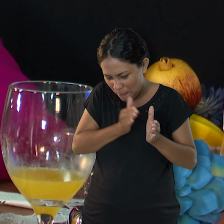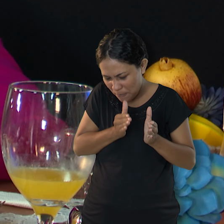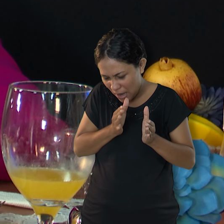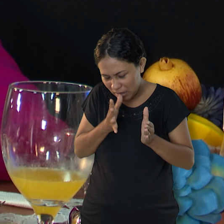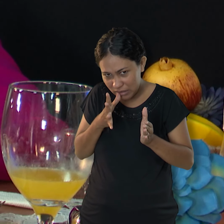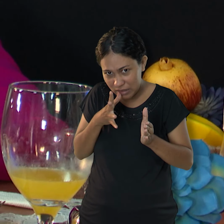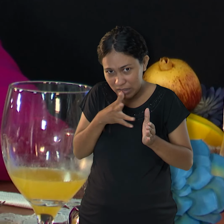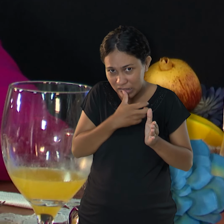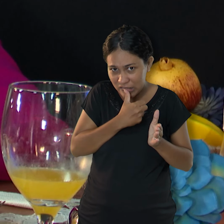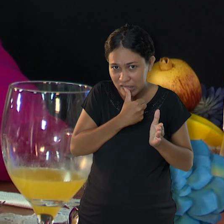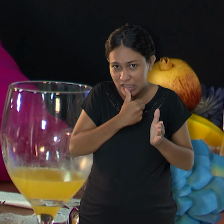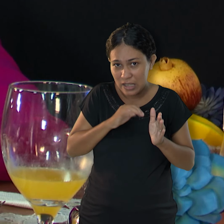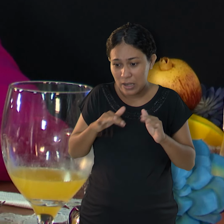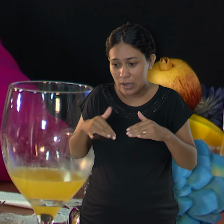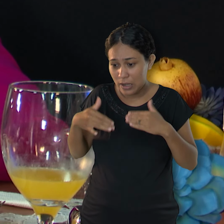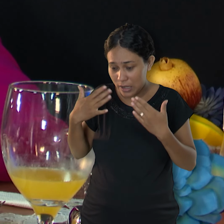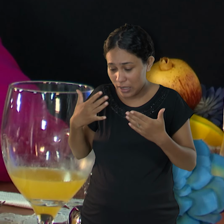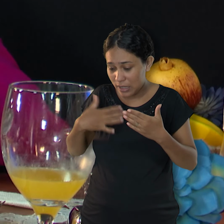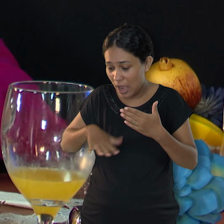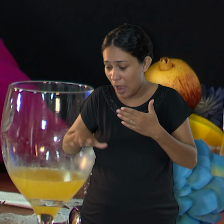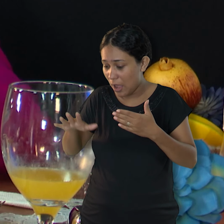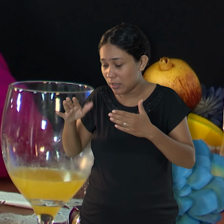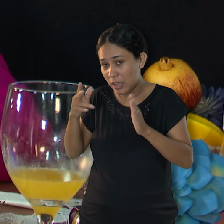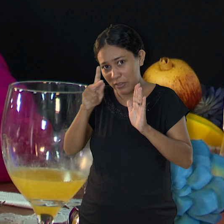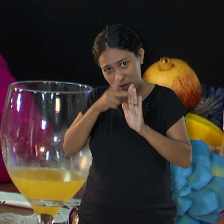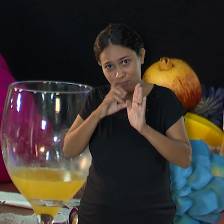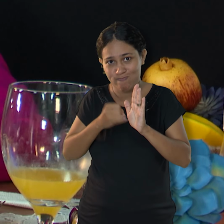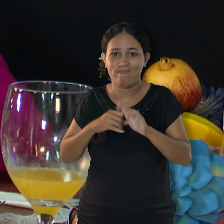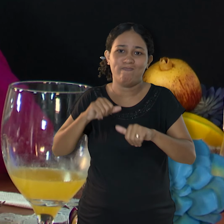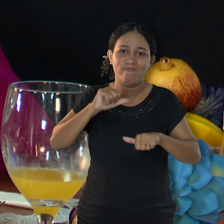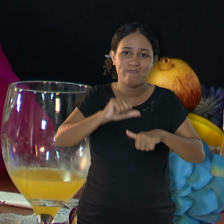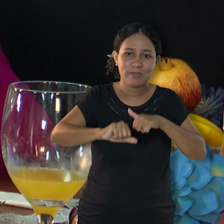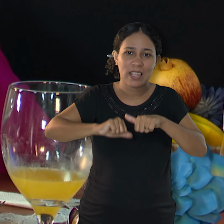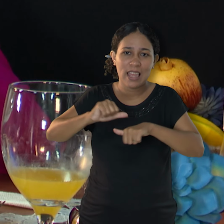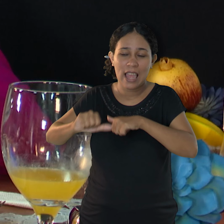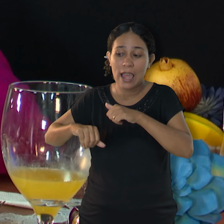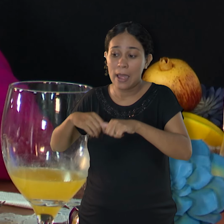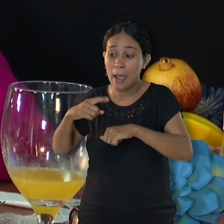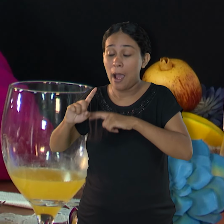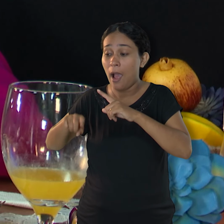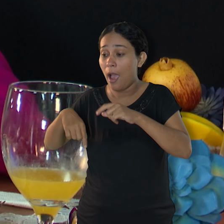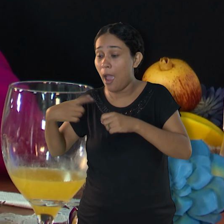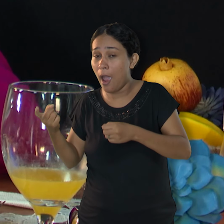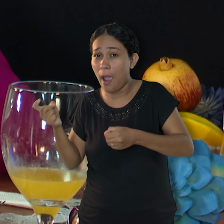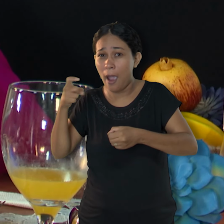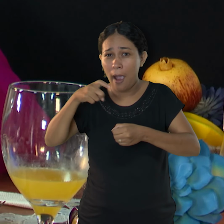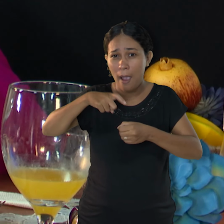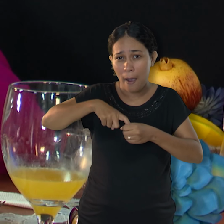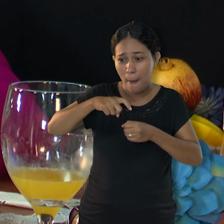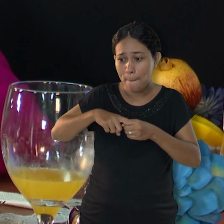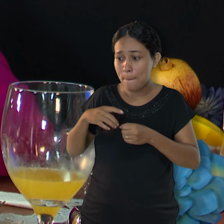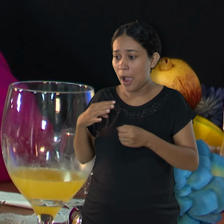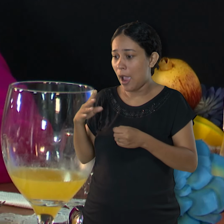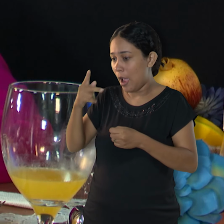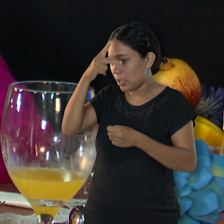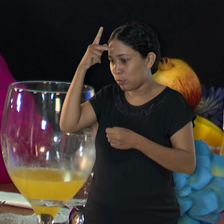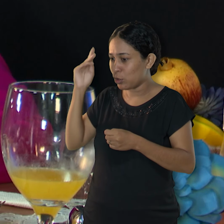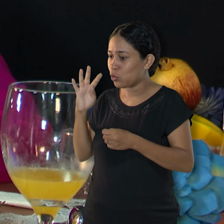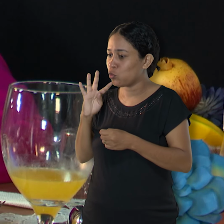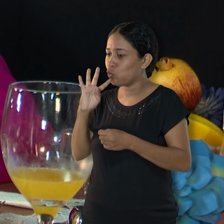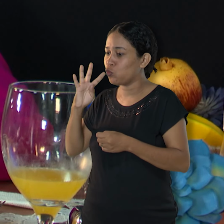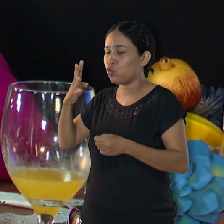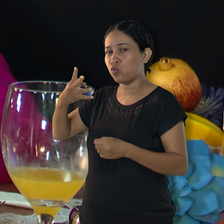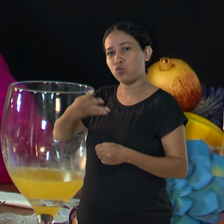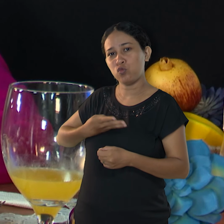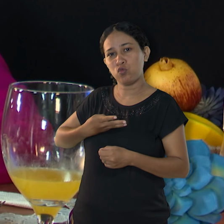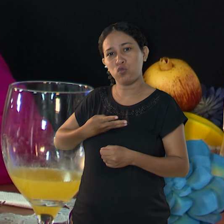gente fez uma proposta de reestruturação. Mas depois que eu vim pra cá, que as pessoas me conheceram melhor, né,